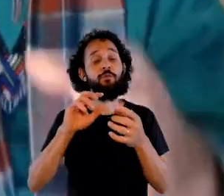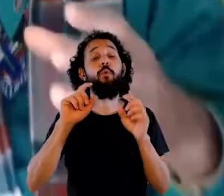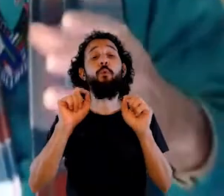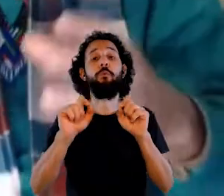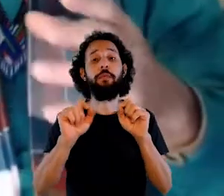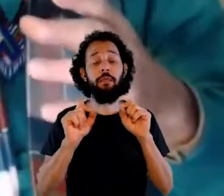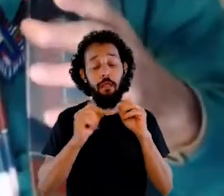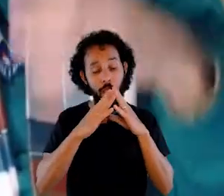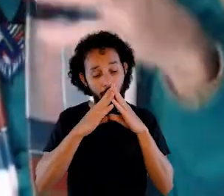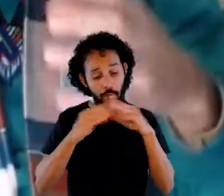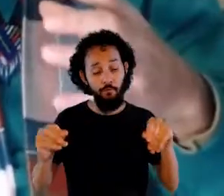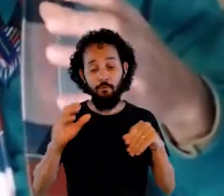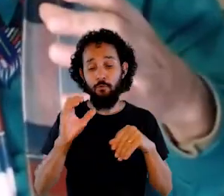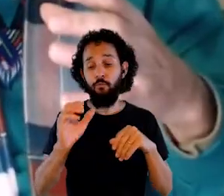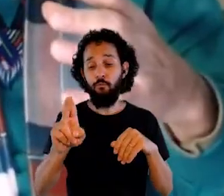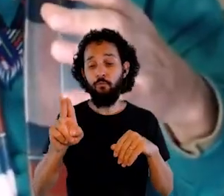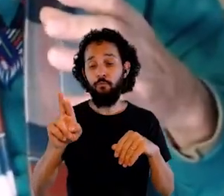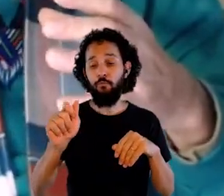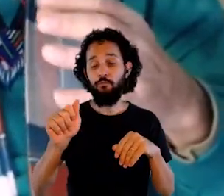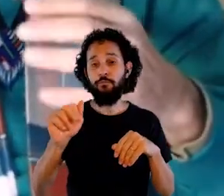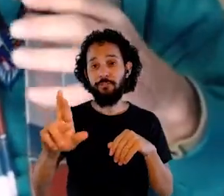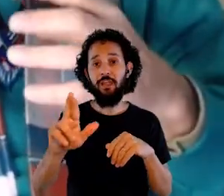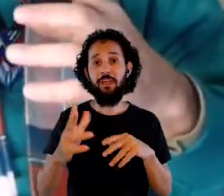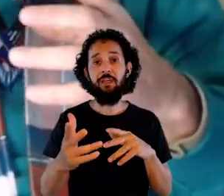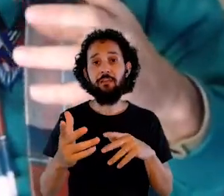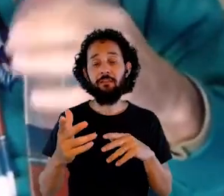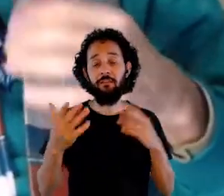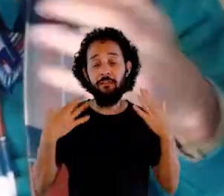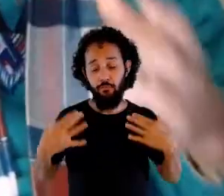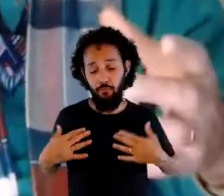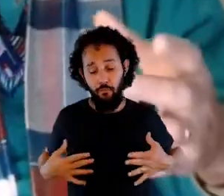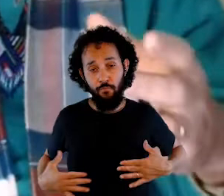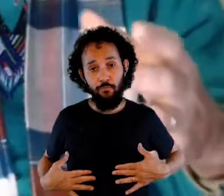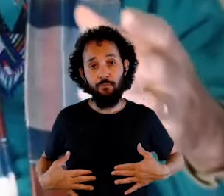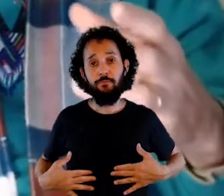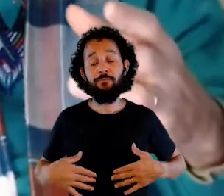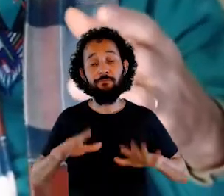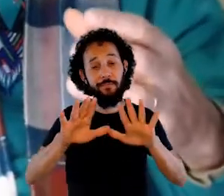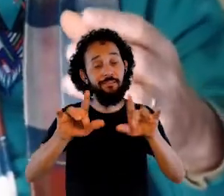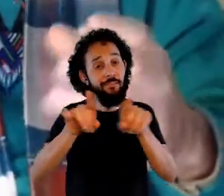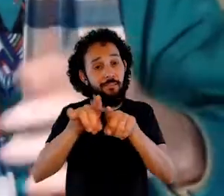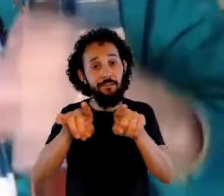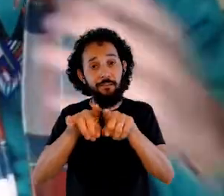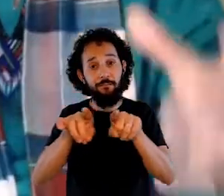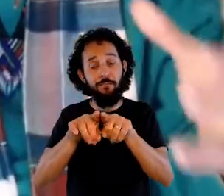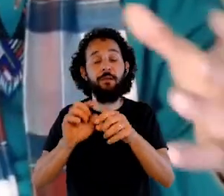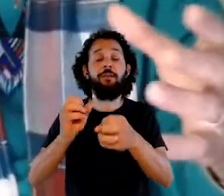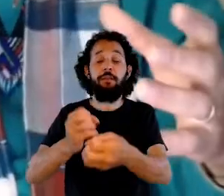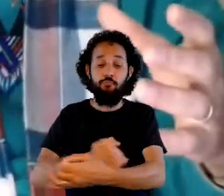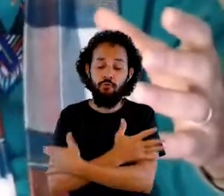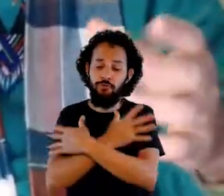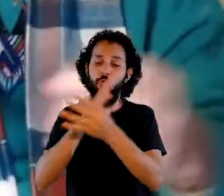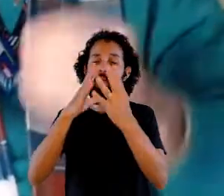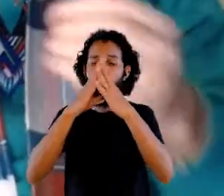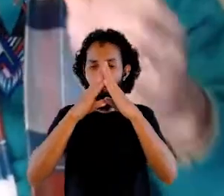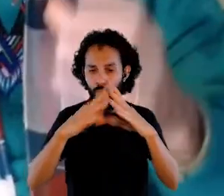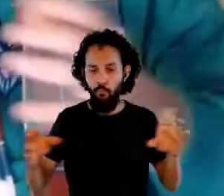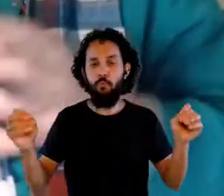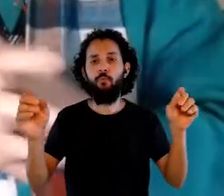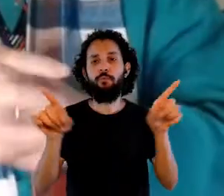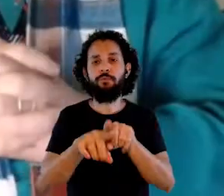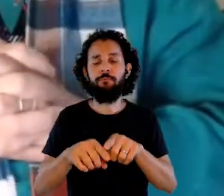Então, a gente pode falar assim, a cura física, mas também a cura das emoções, né? A cura das atitudes, né? Então,